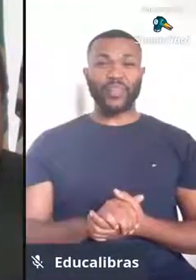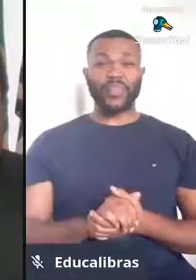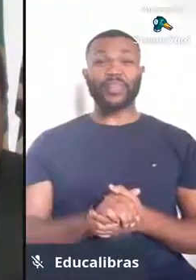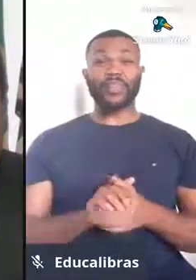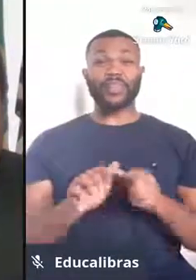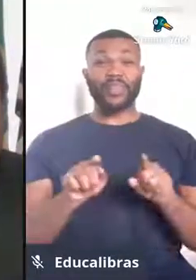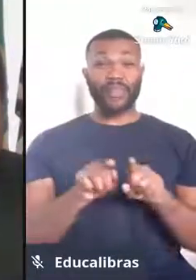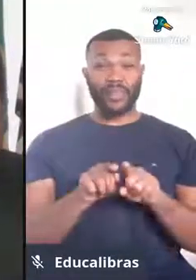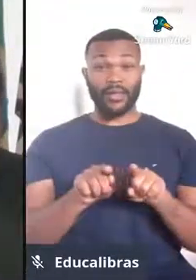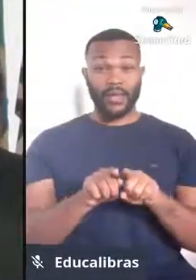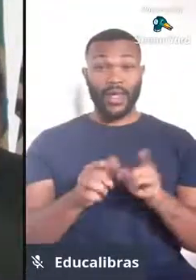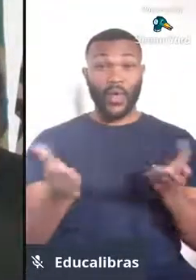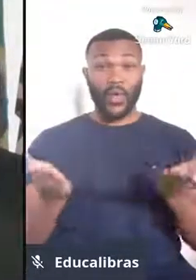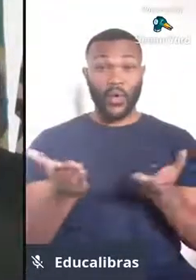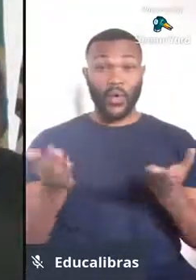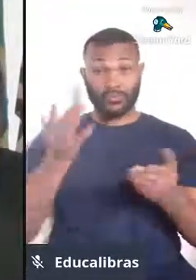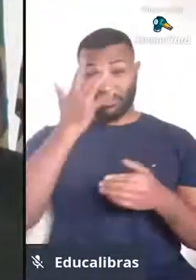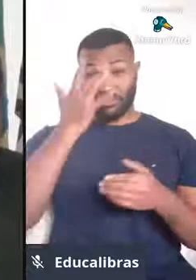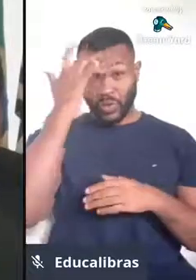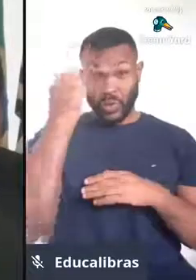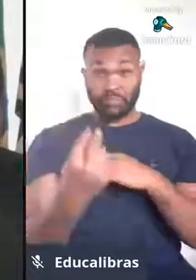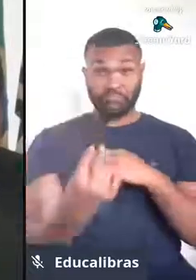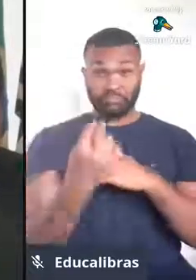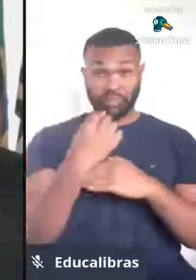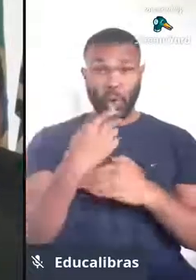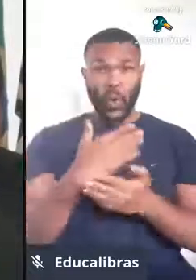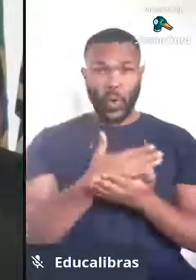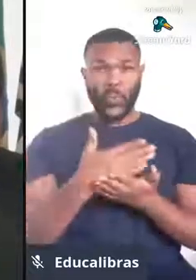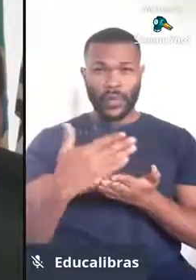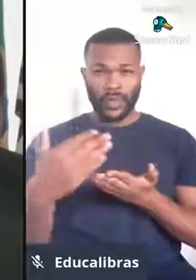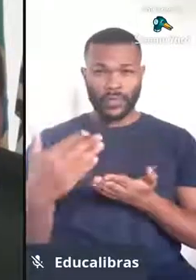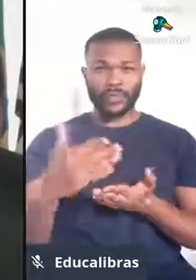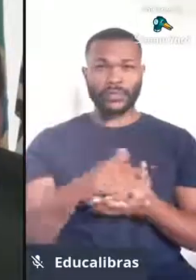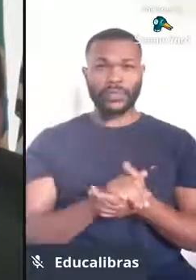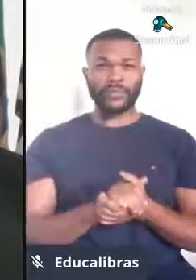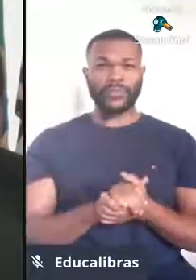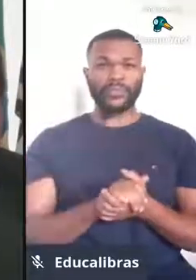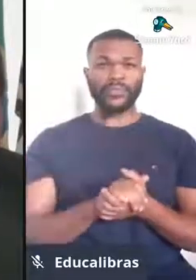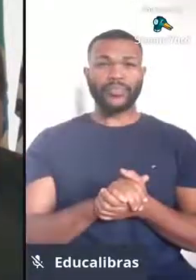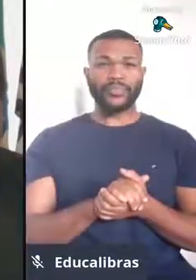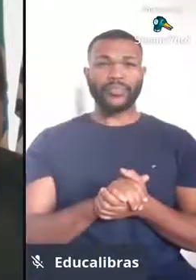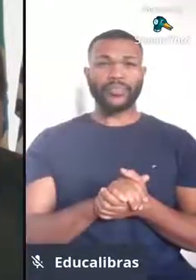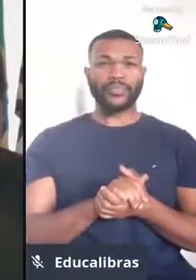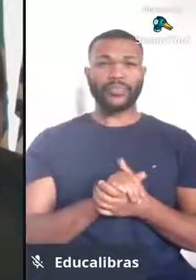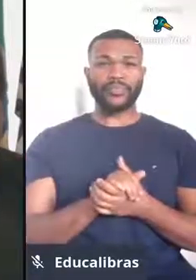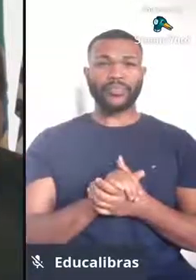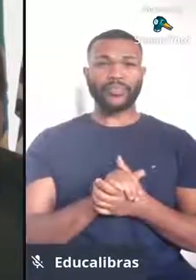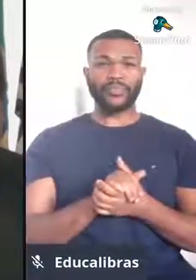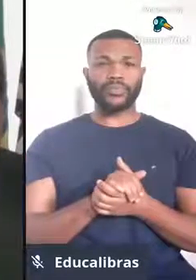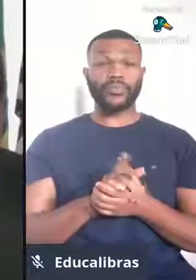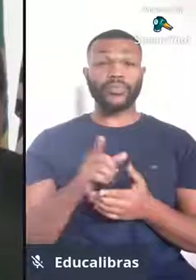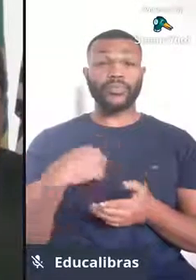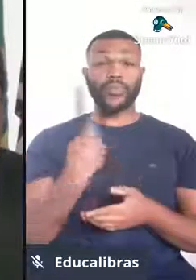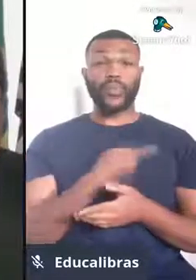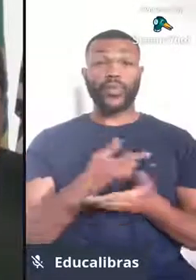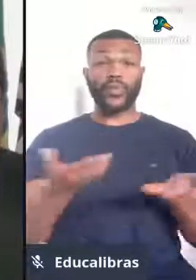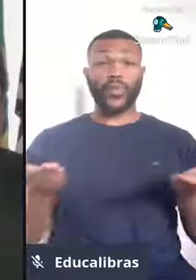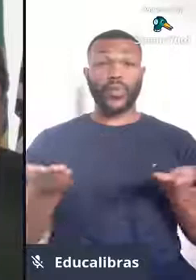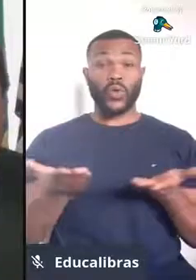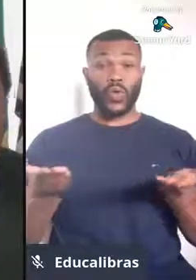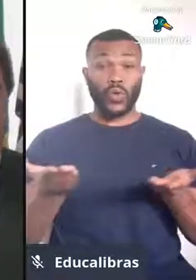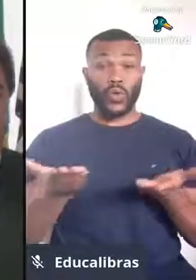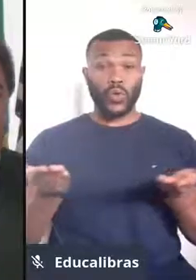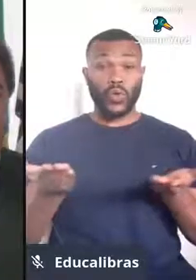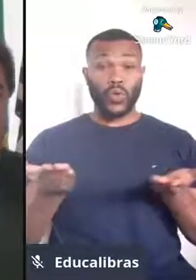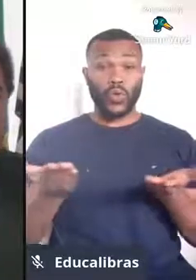Enquanto as pessoas não entram, Luiz, eu vou dando um introito aí. A gente está aqui basicamente em